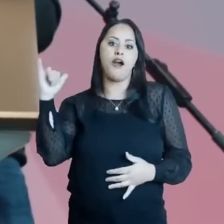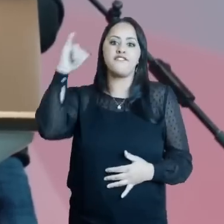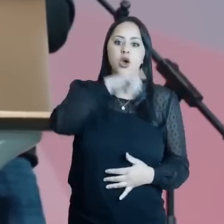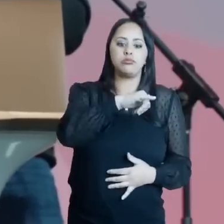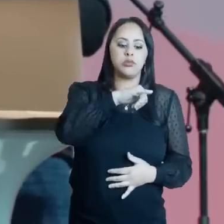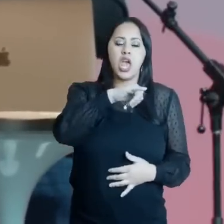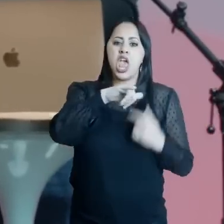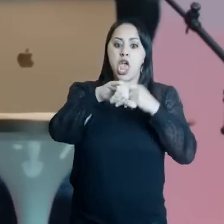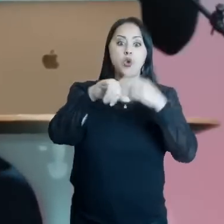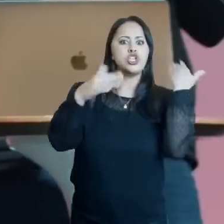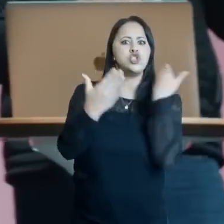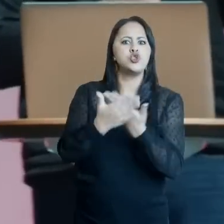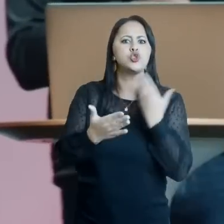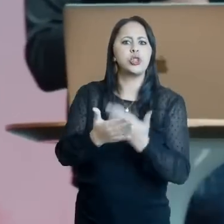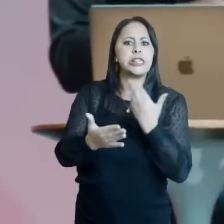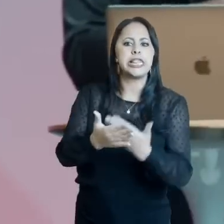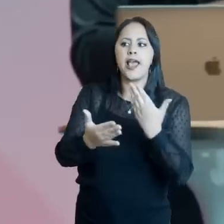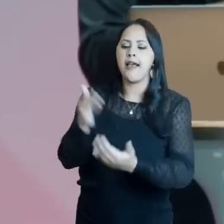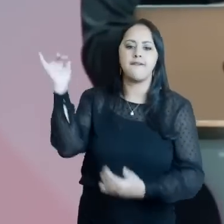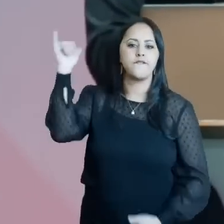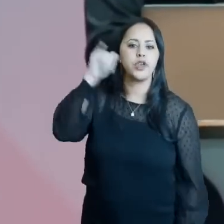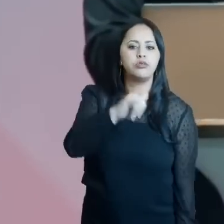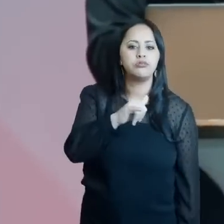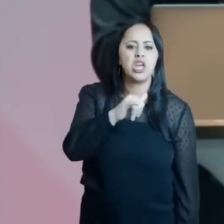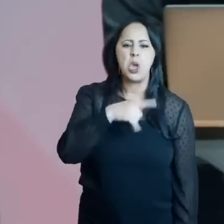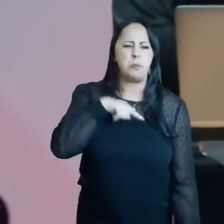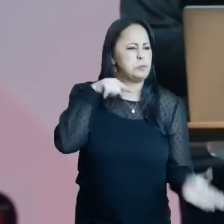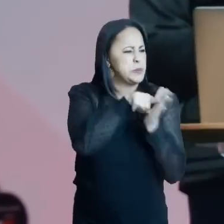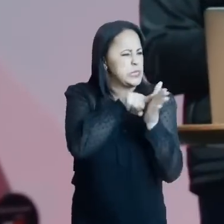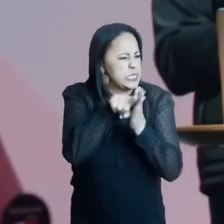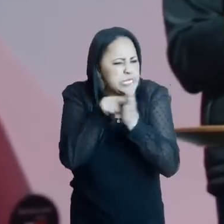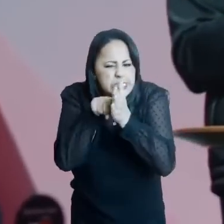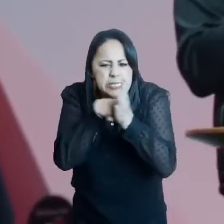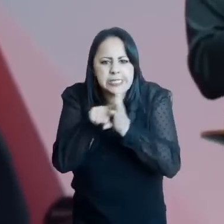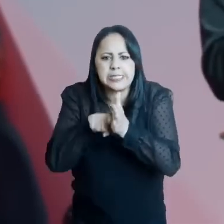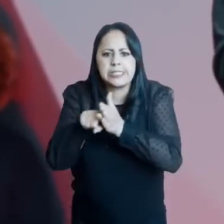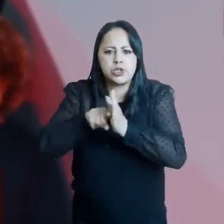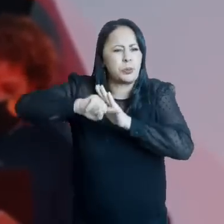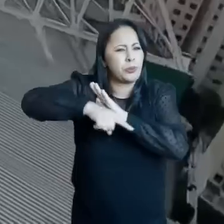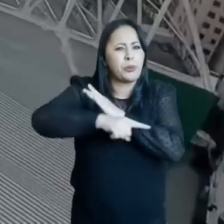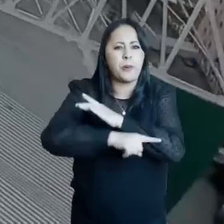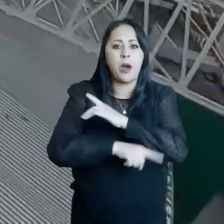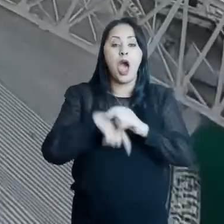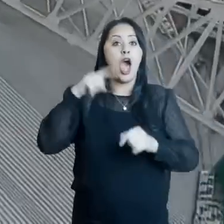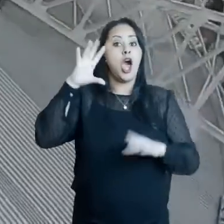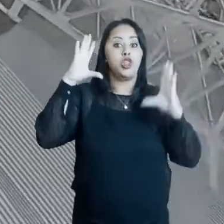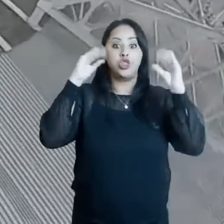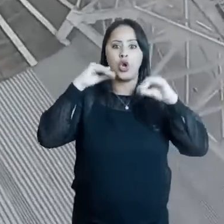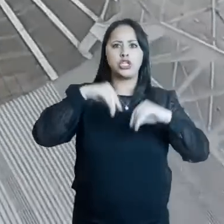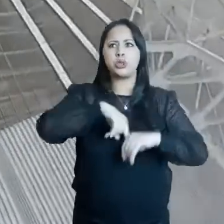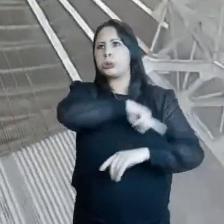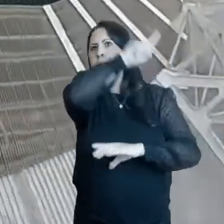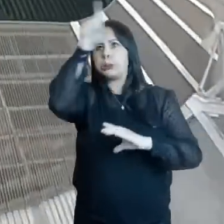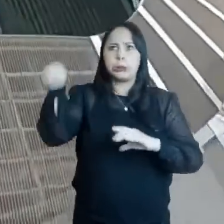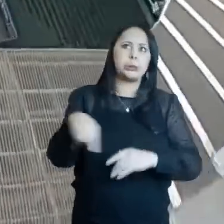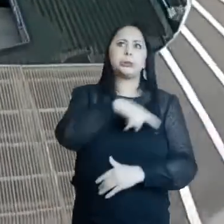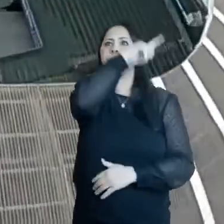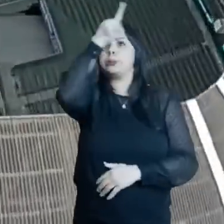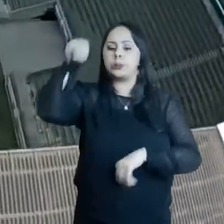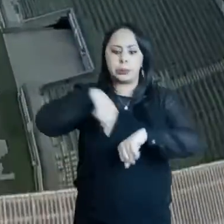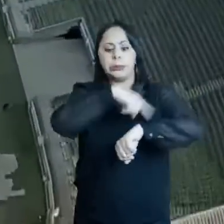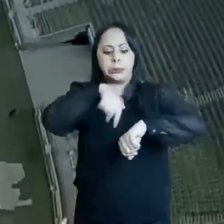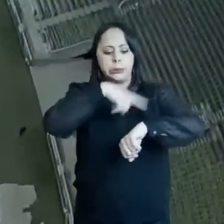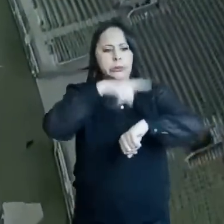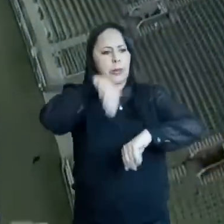especialista em avião. Como assim especialista? Fez curso? Eu falei, não. Eu fui pesquisando, virando noite, tentando aprender